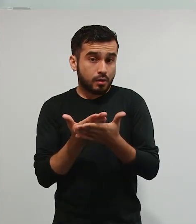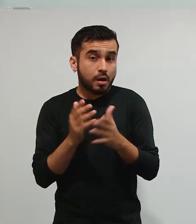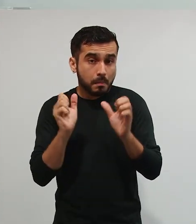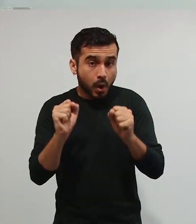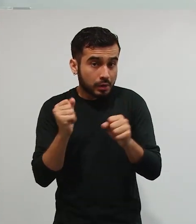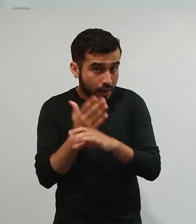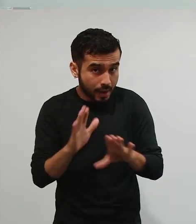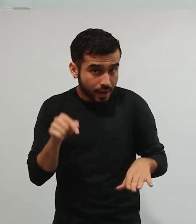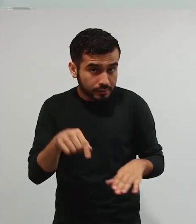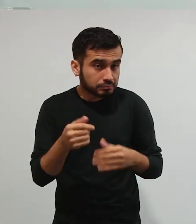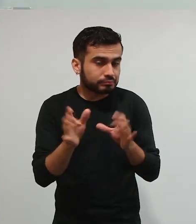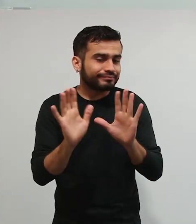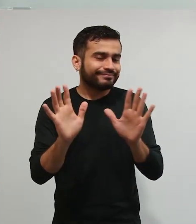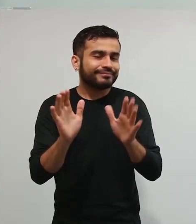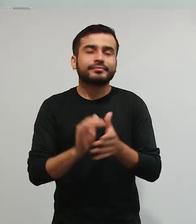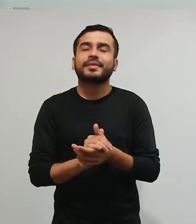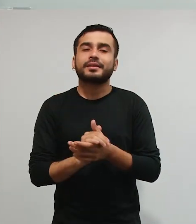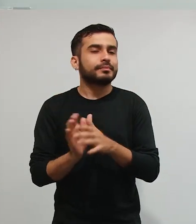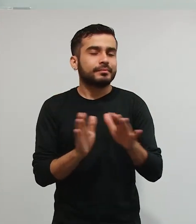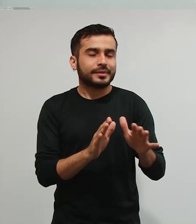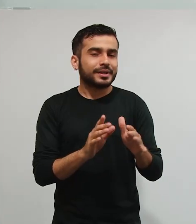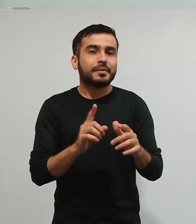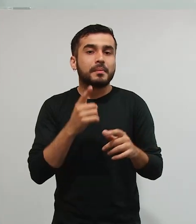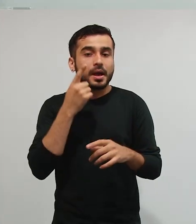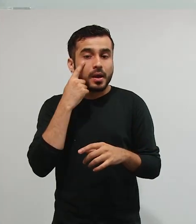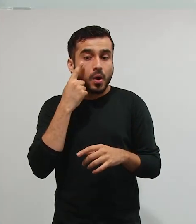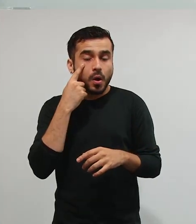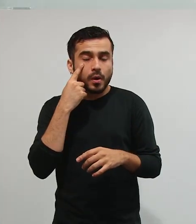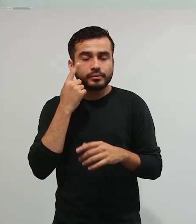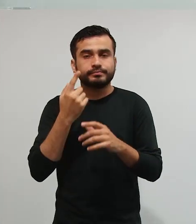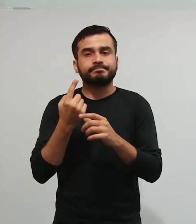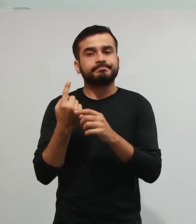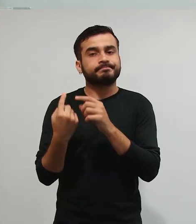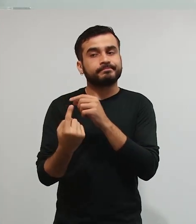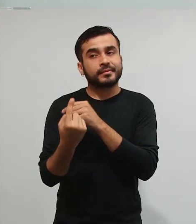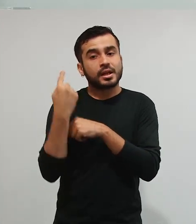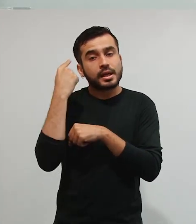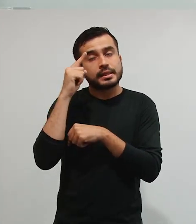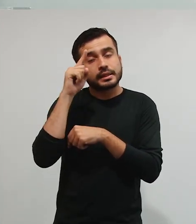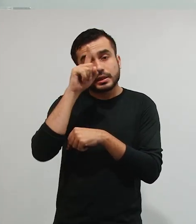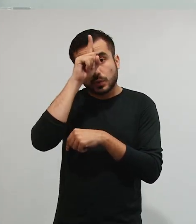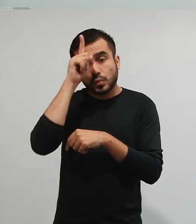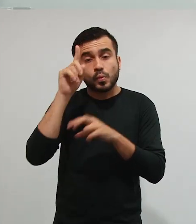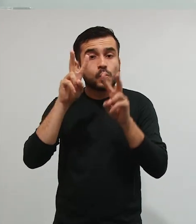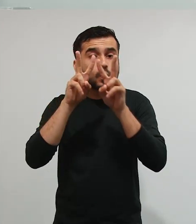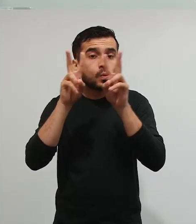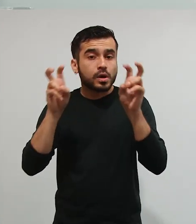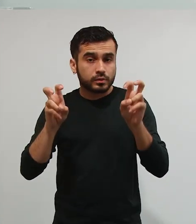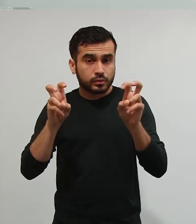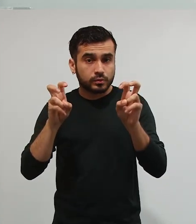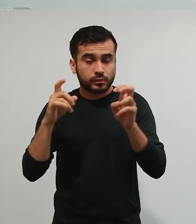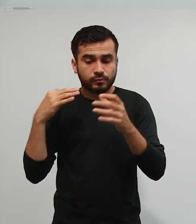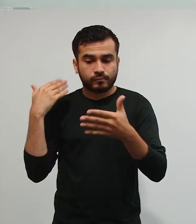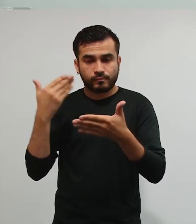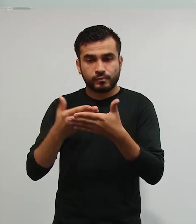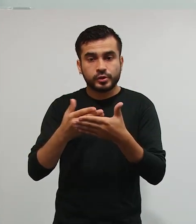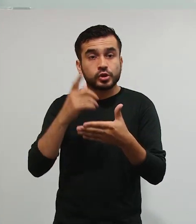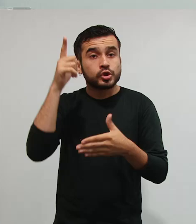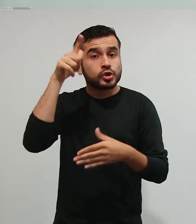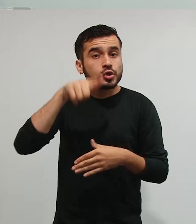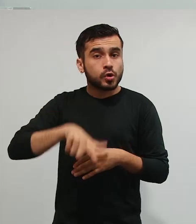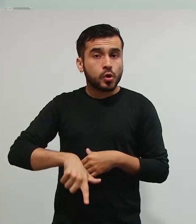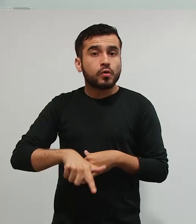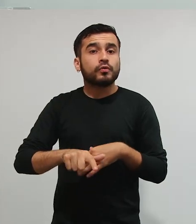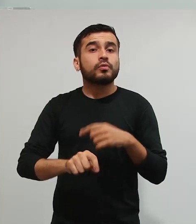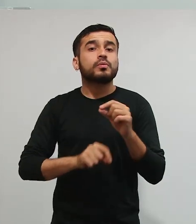pode terminar aqui, tchau, gente. Então, falei tudo exatamente, né? Você retoma o assunto para você fechar a